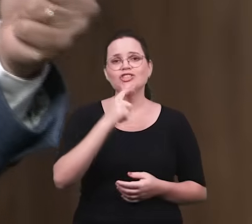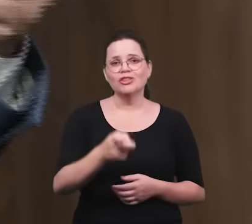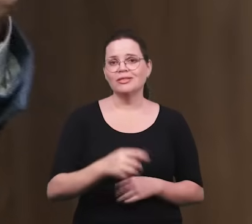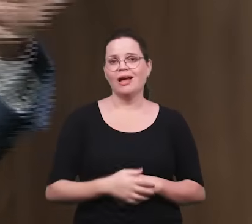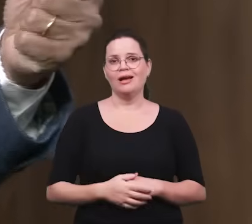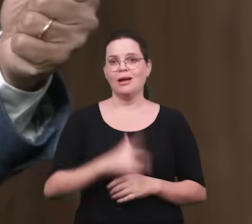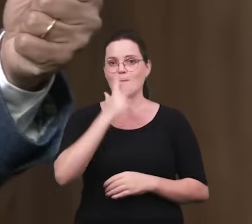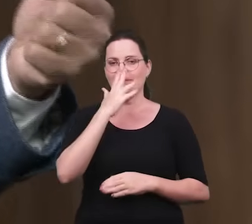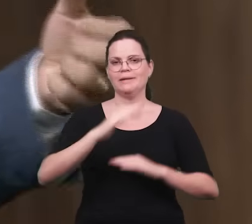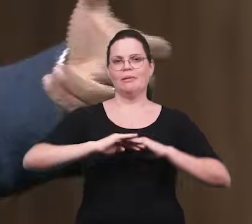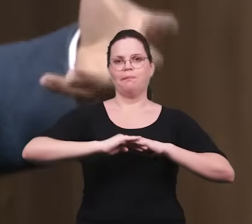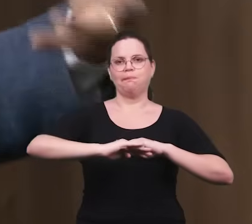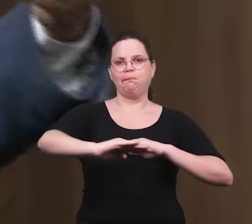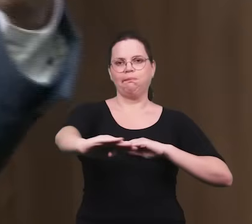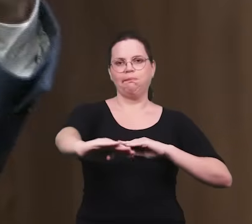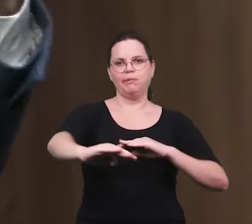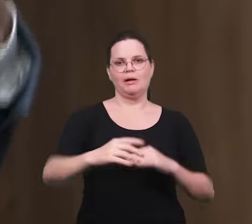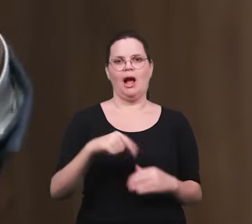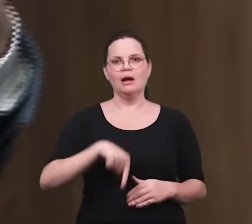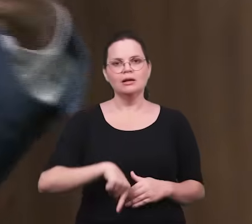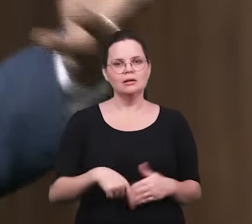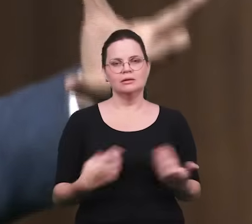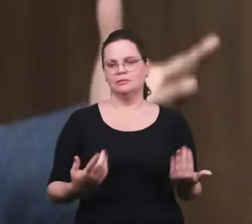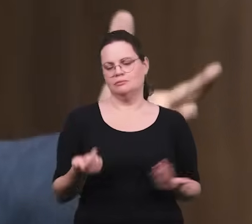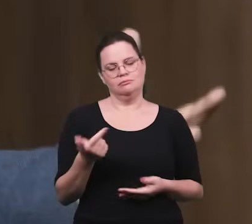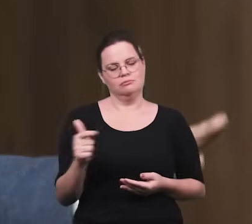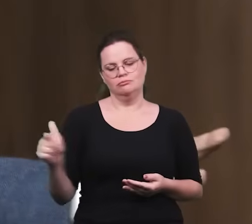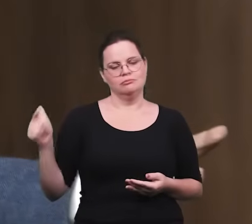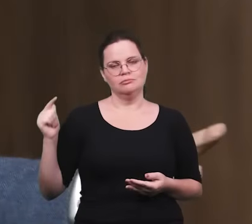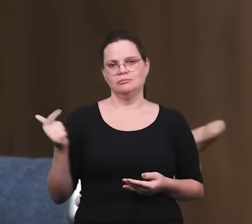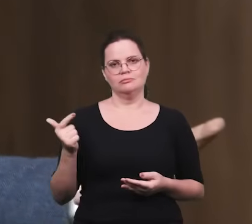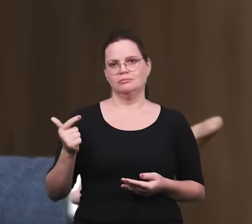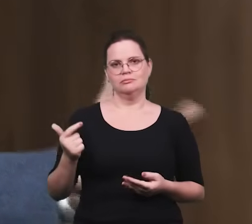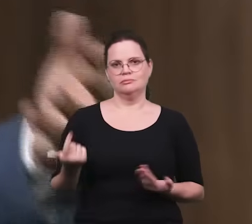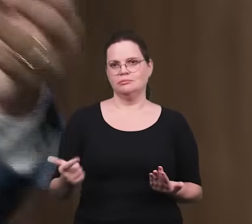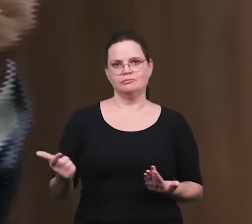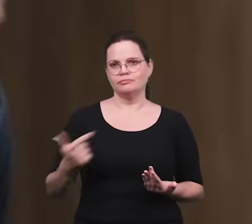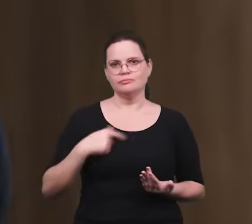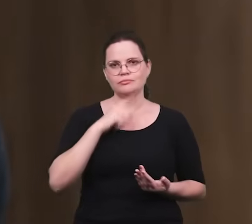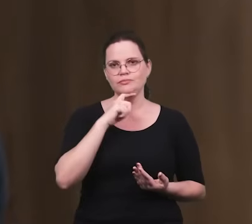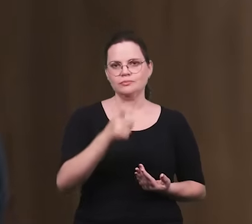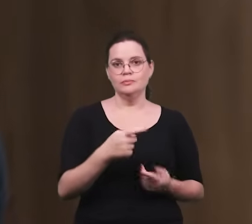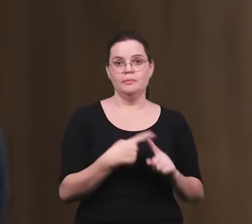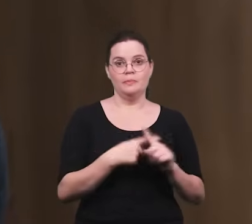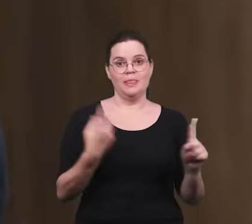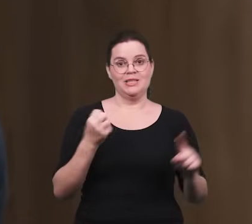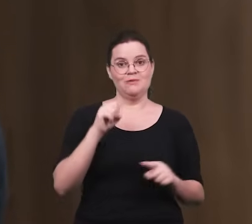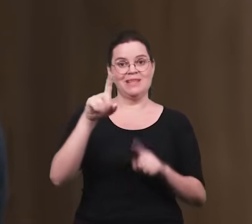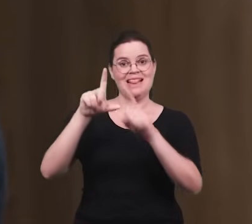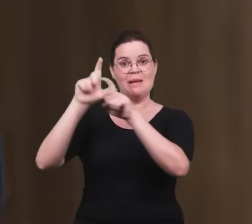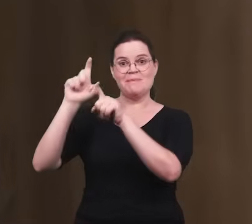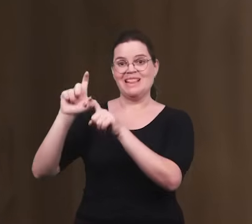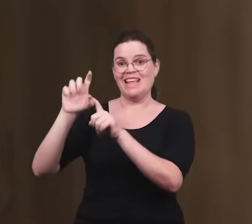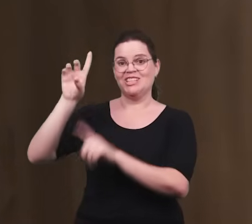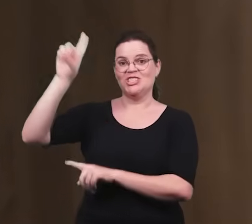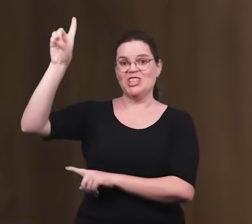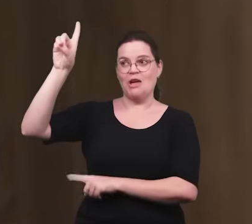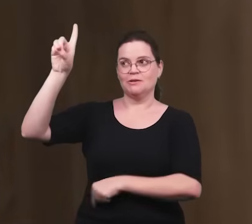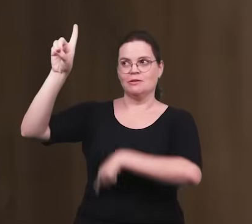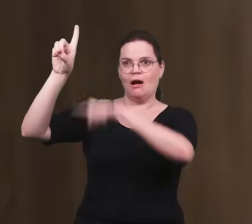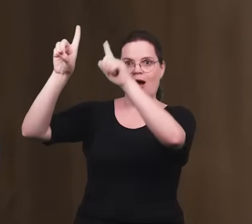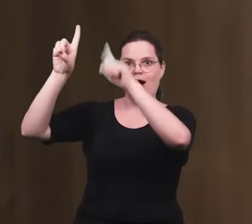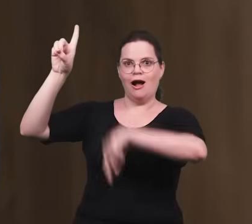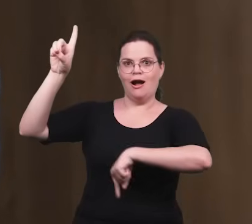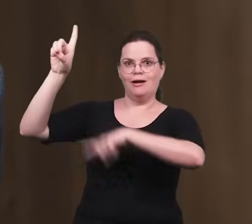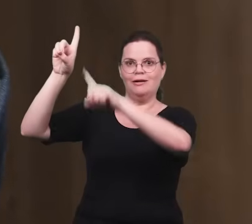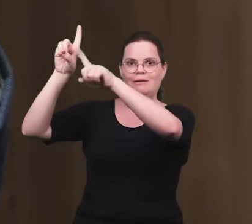tenha êxito na sua capacidade humana de levar Jesus às pessoas. Agora, quando você apresenta Jesus de